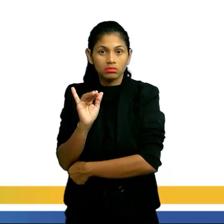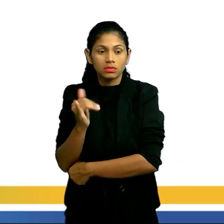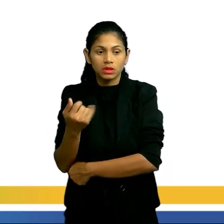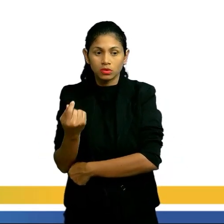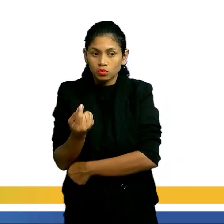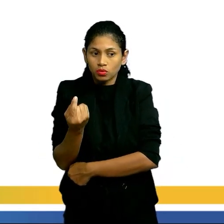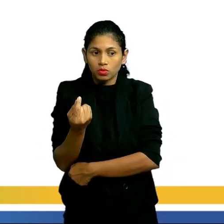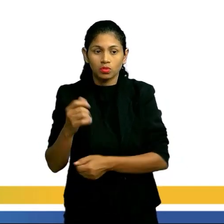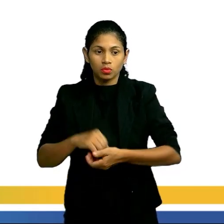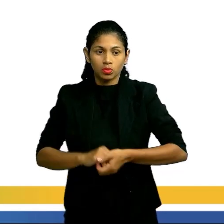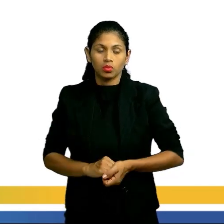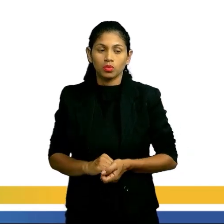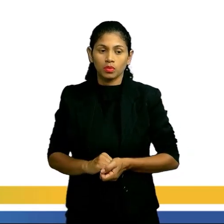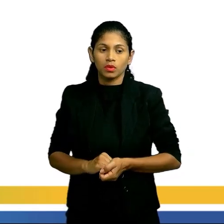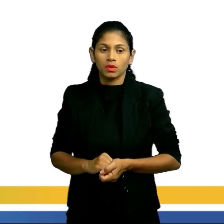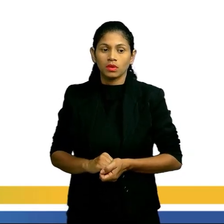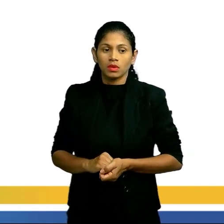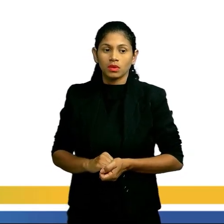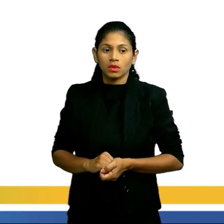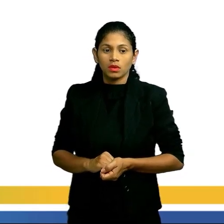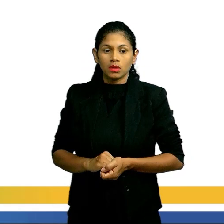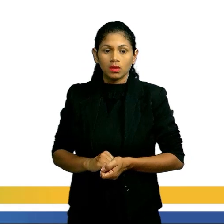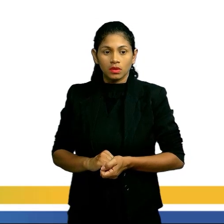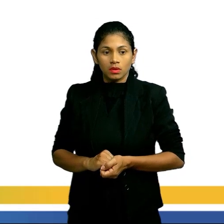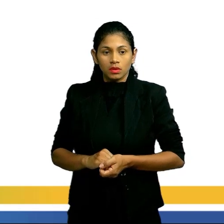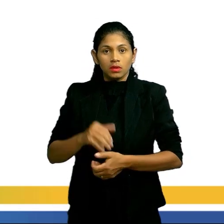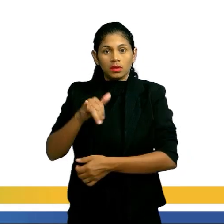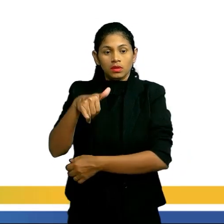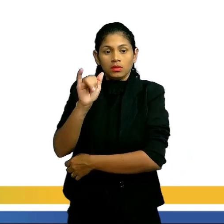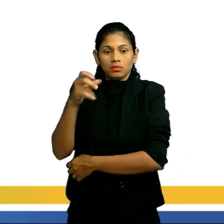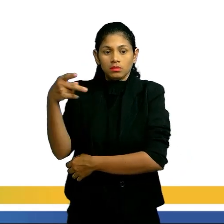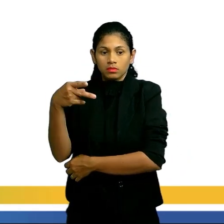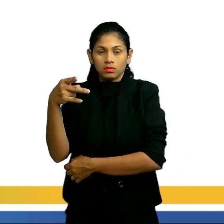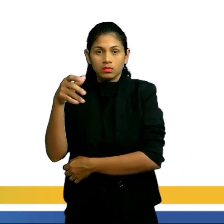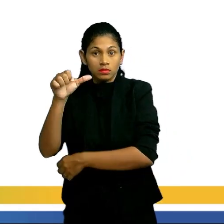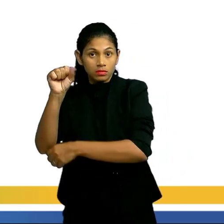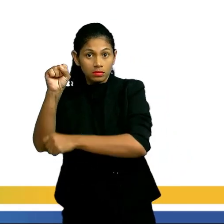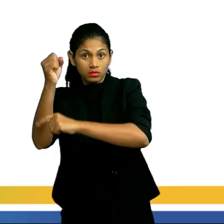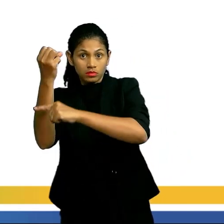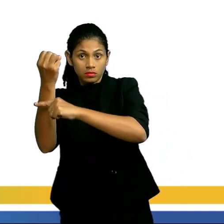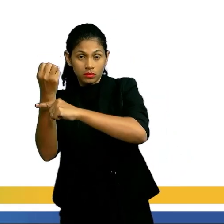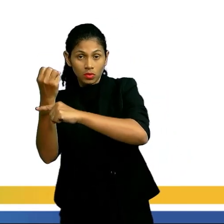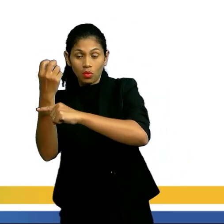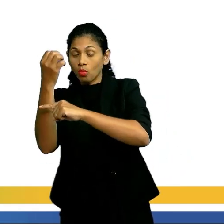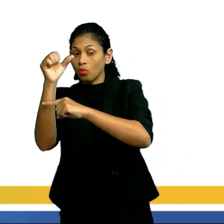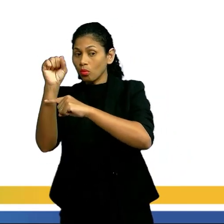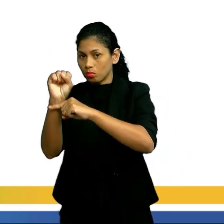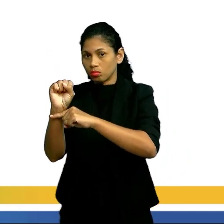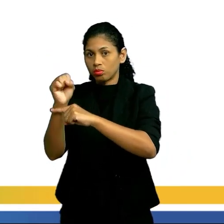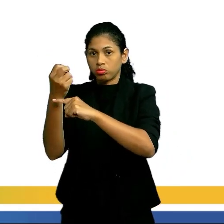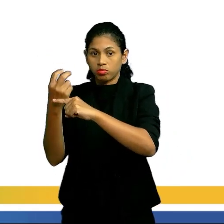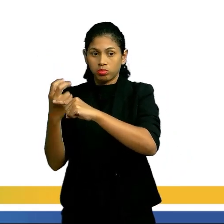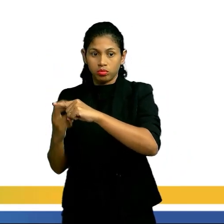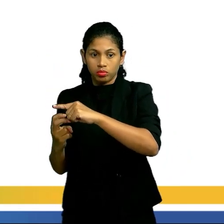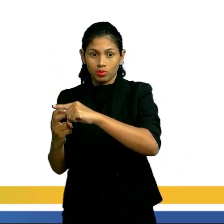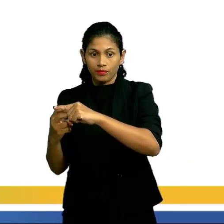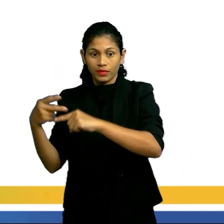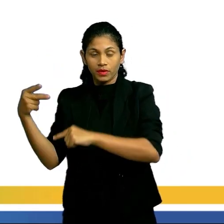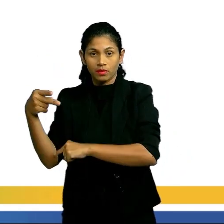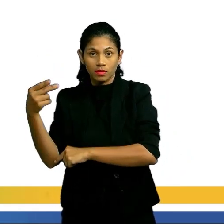dividindo, ficando y igual a 8 quintos ou 1,6 kg, tá